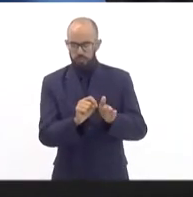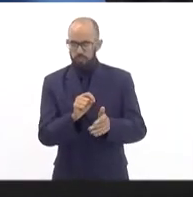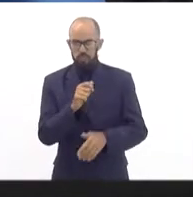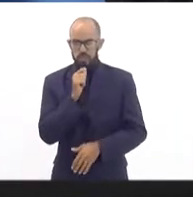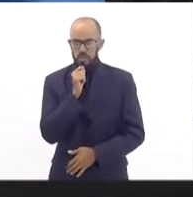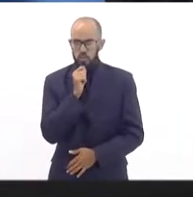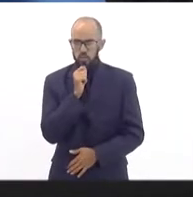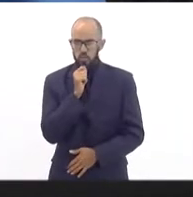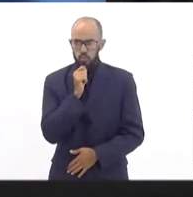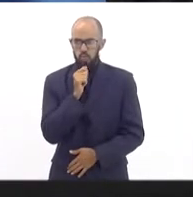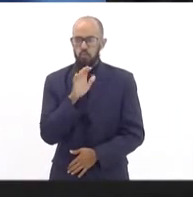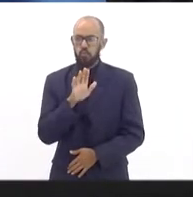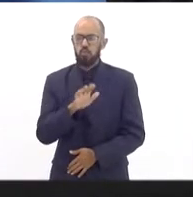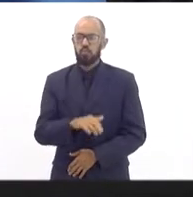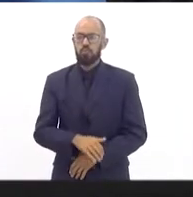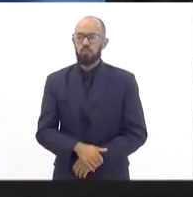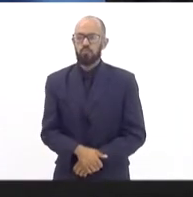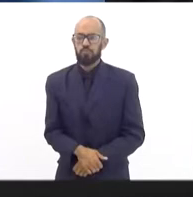Não.